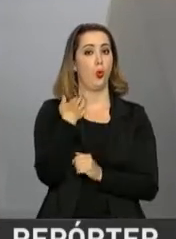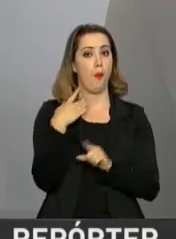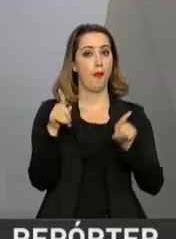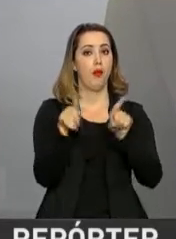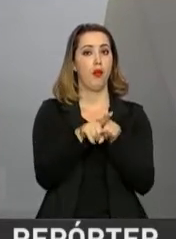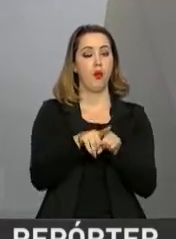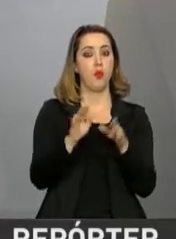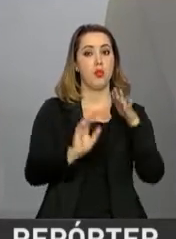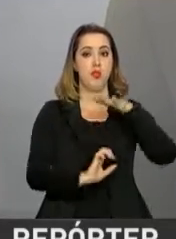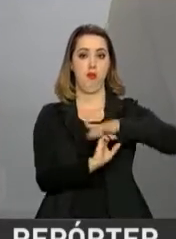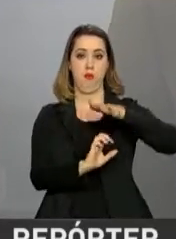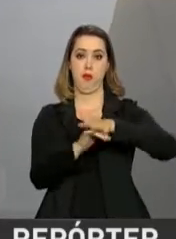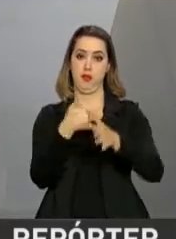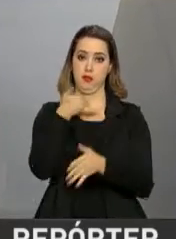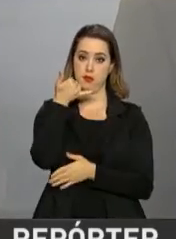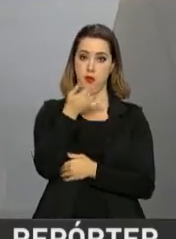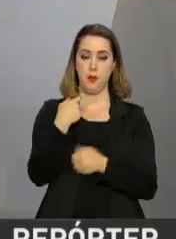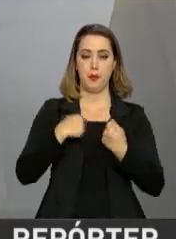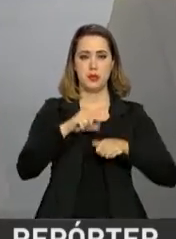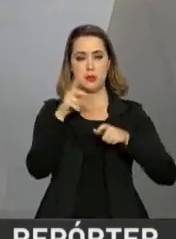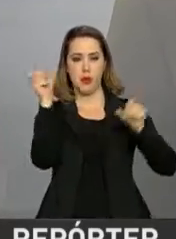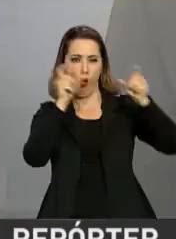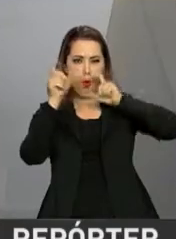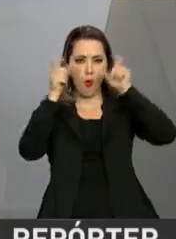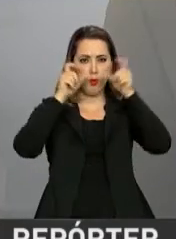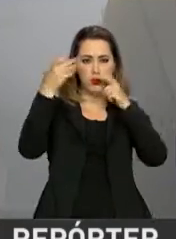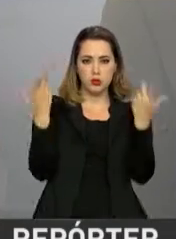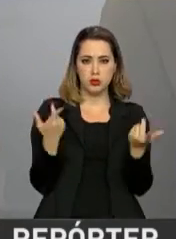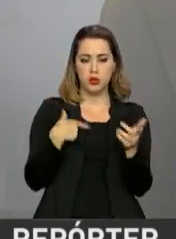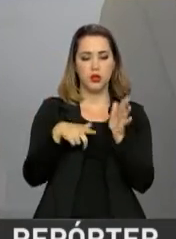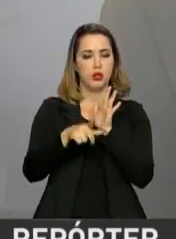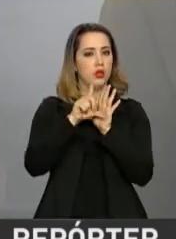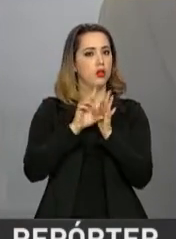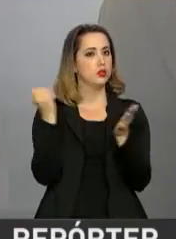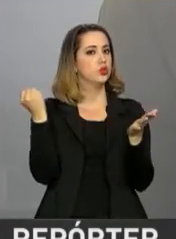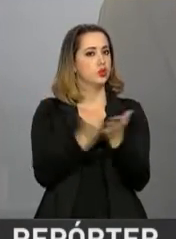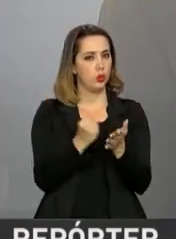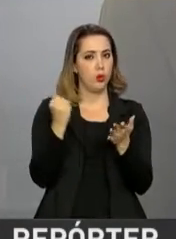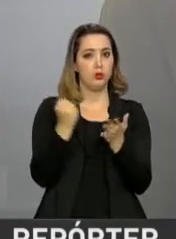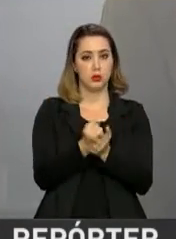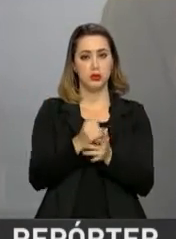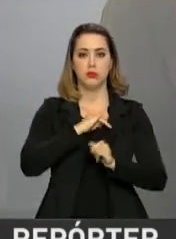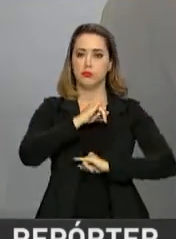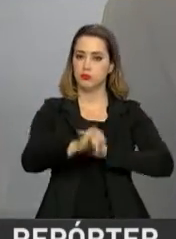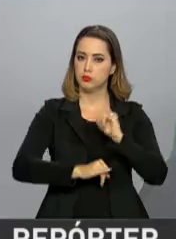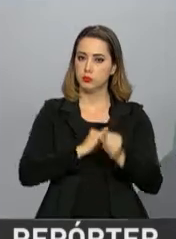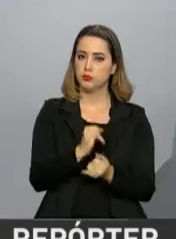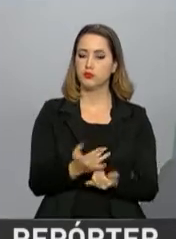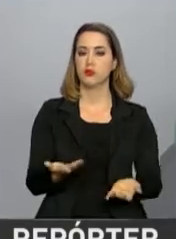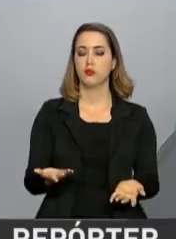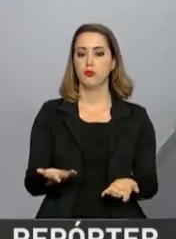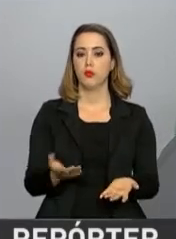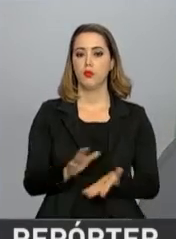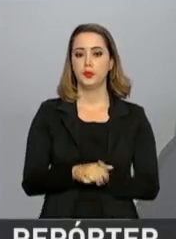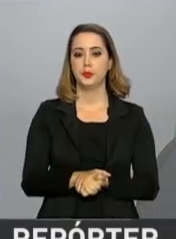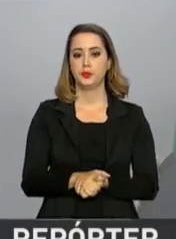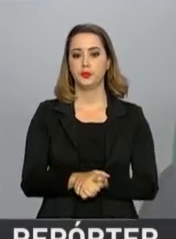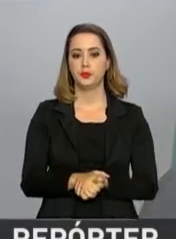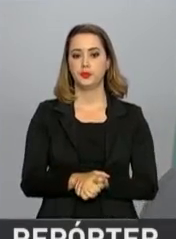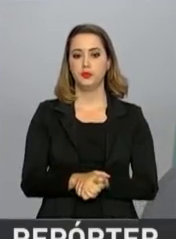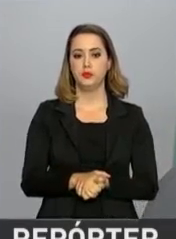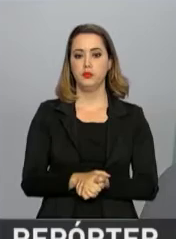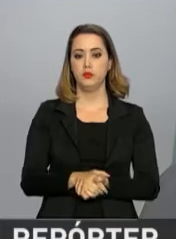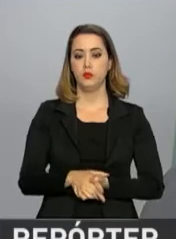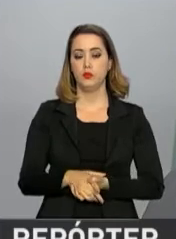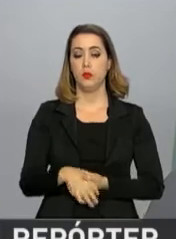consumidores vão ficar atentos antes de contratar os planos pelos meios digitais a dica que a gente sempre dá